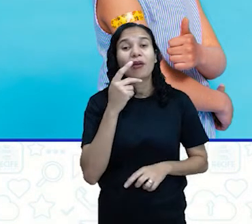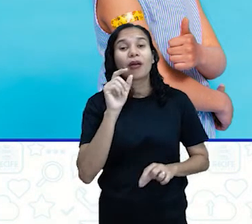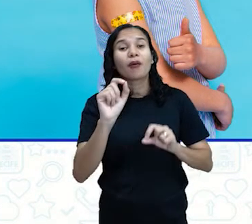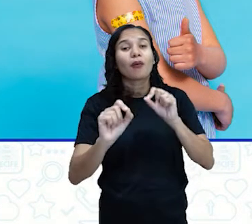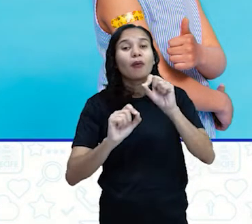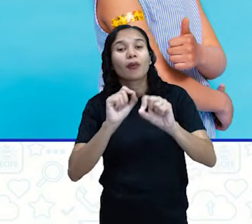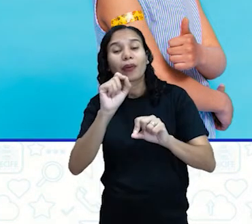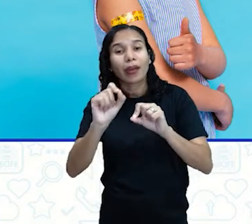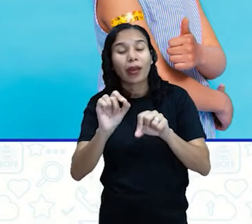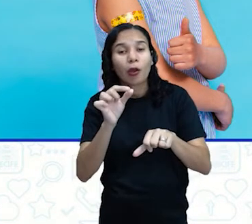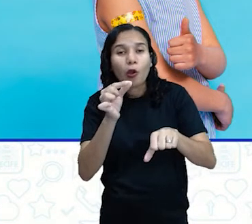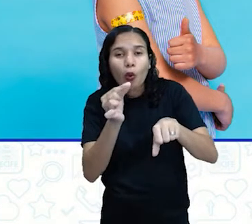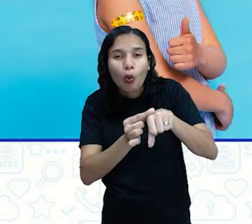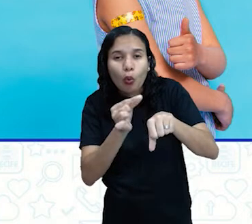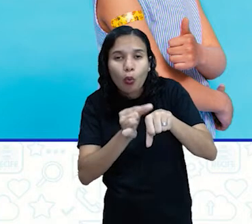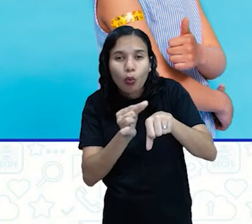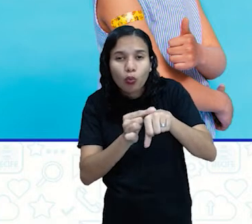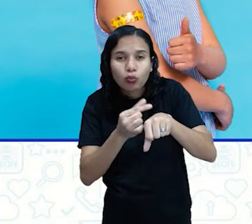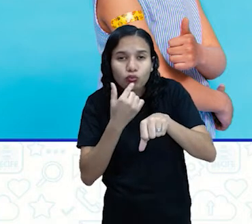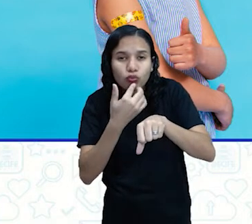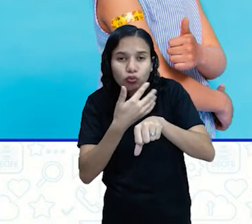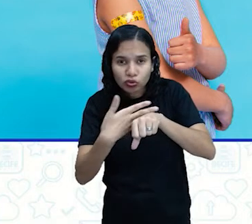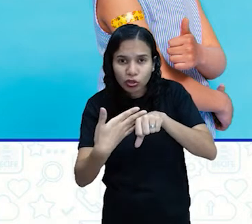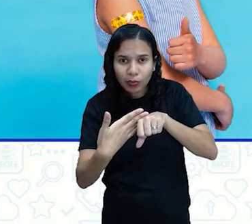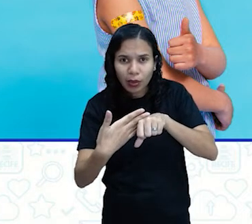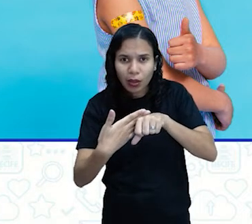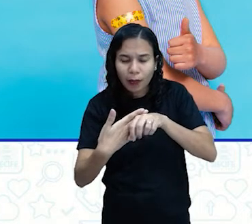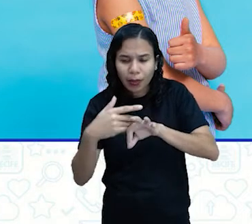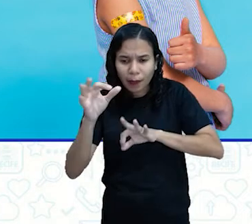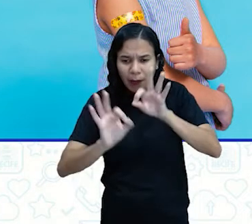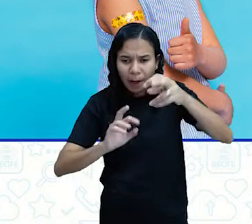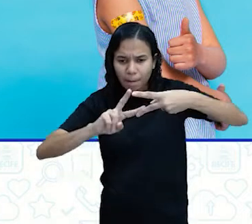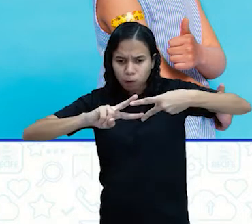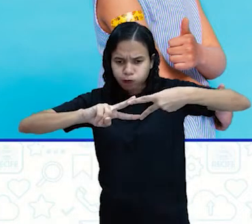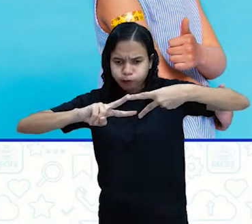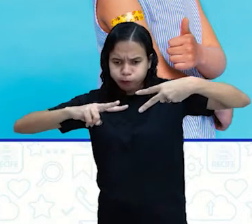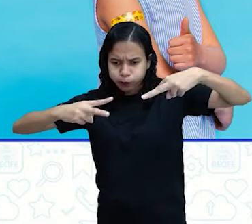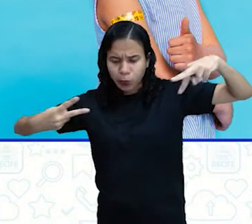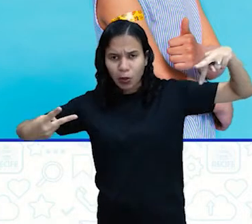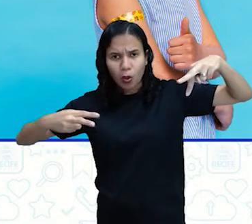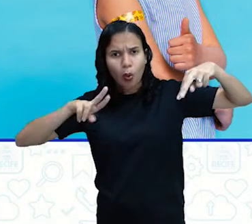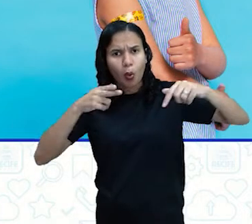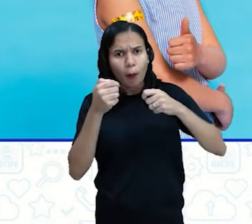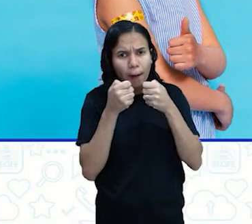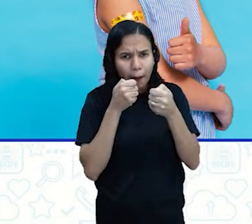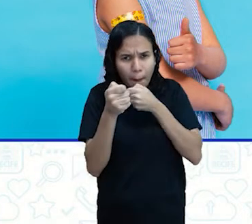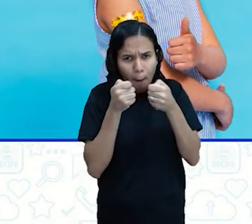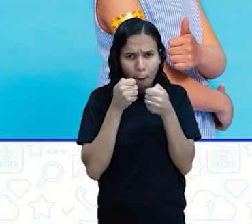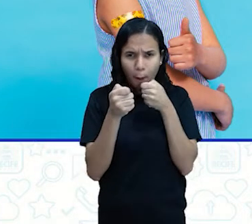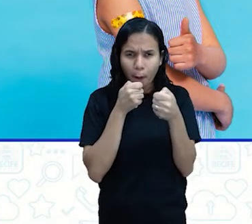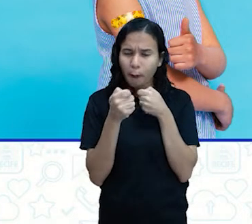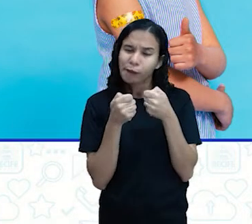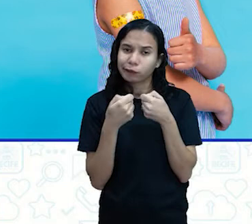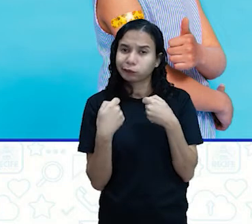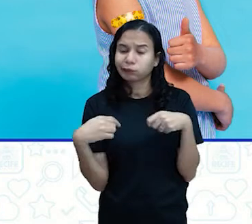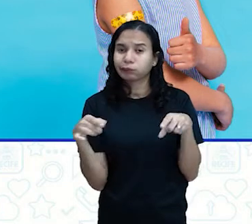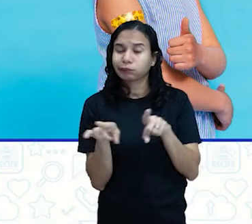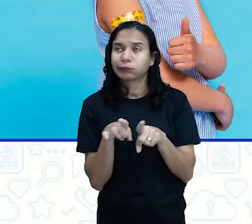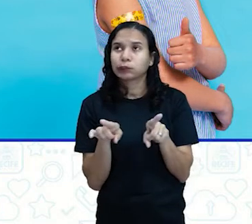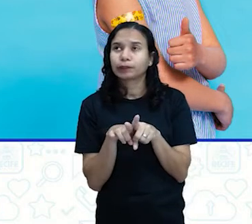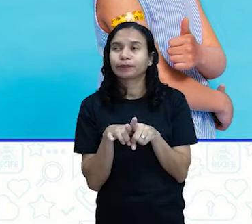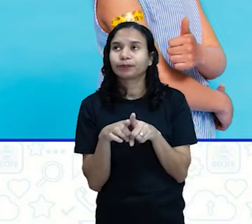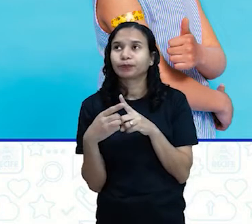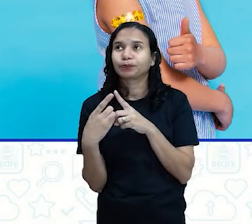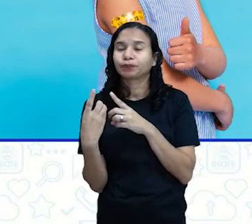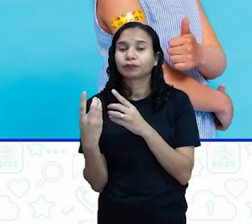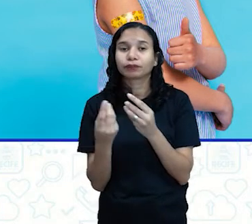verdade, o microchip é para manipulação genética. Ou para controle, para, como eu posso